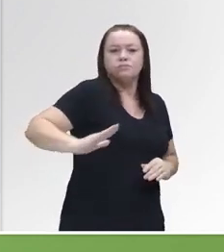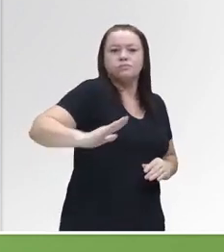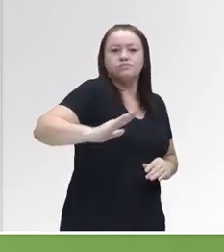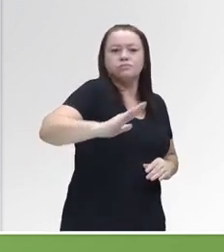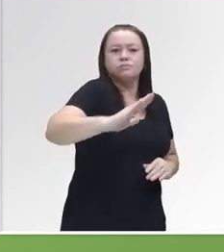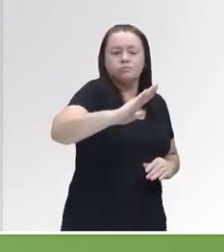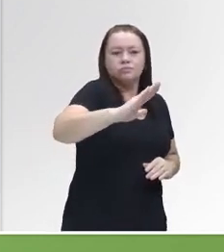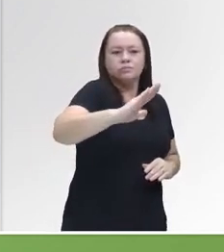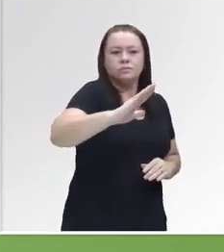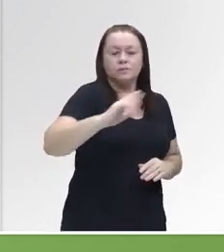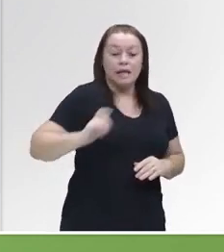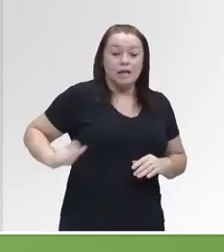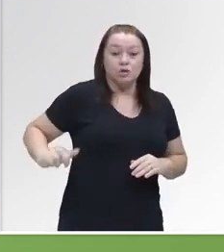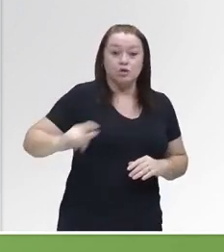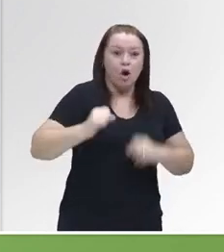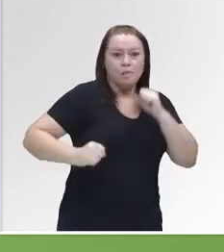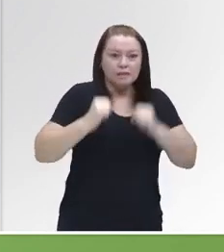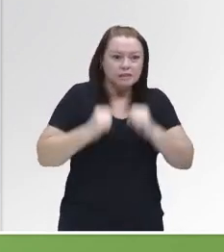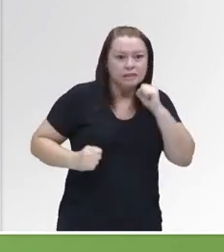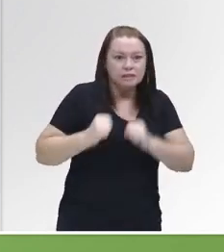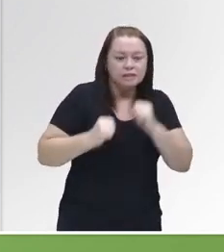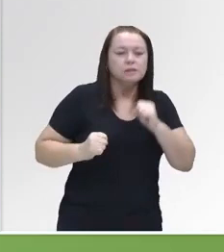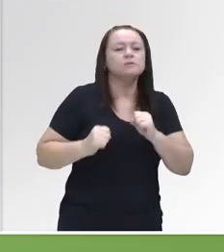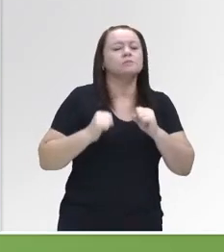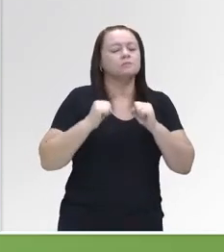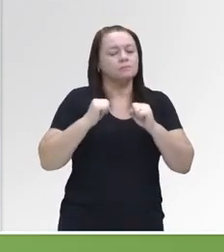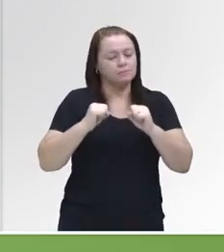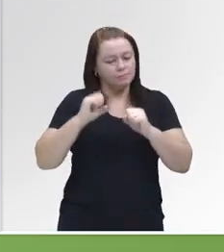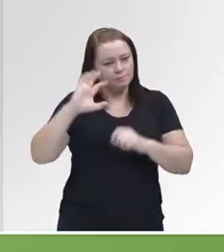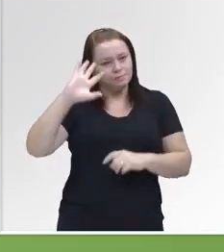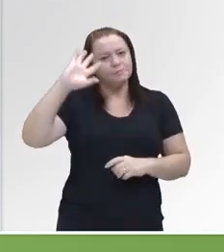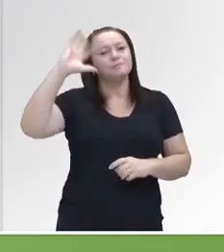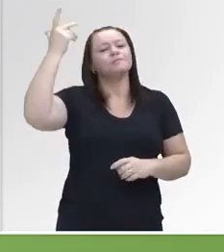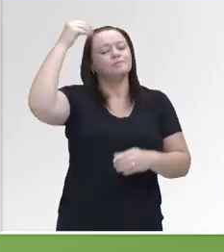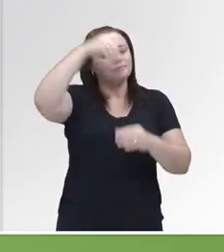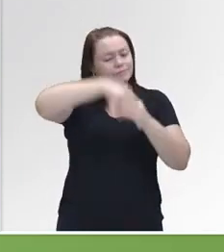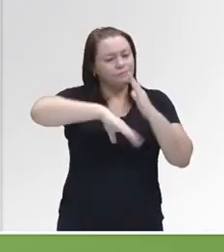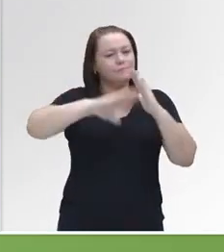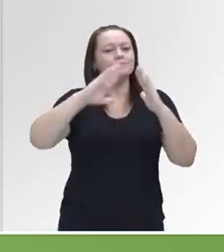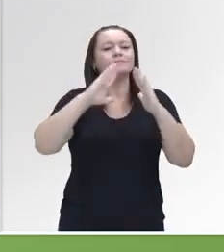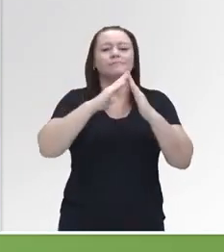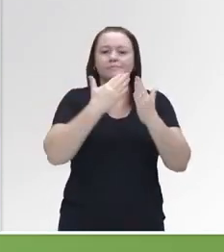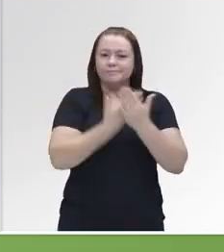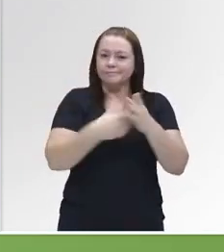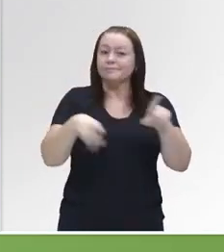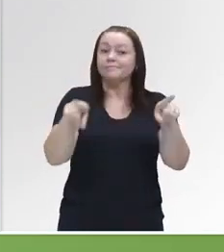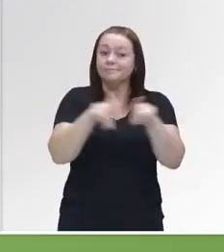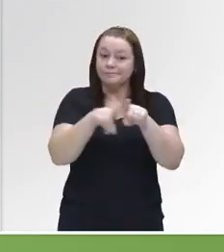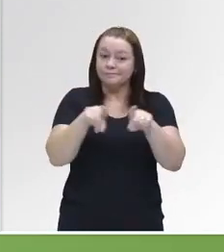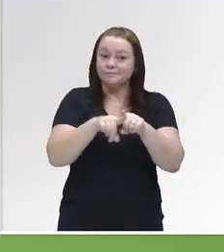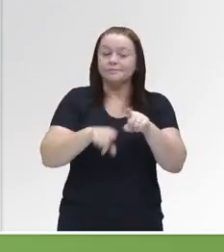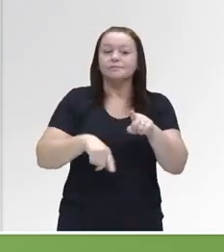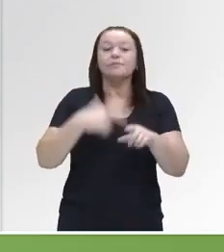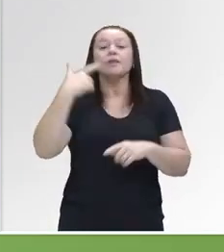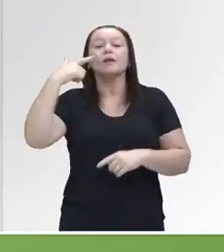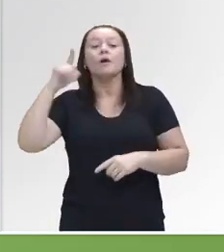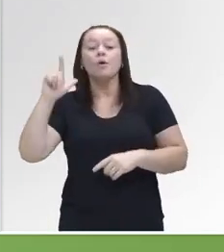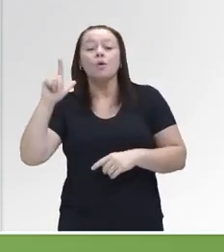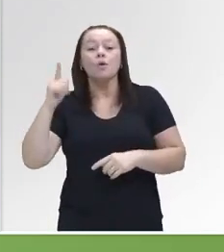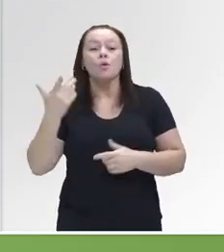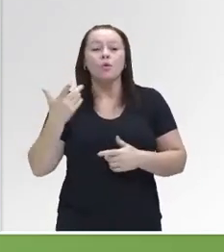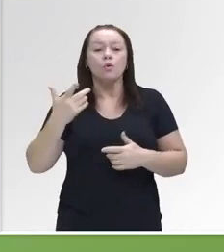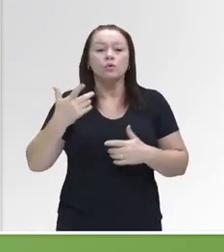aí 10% de acidentes são ocasionados dentro da escola. Outro tipo de acidentes são